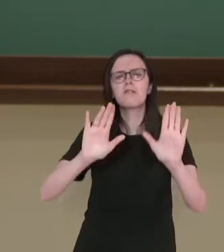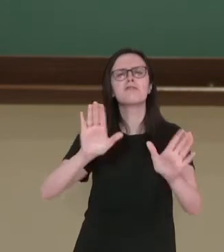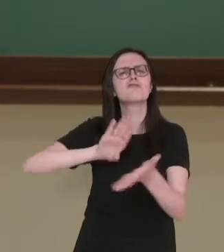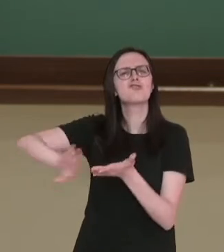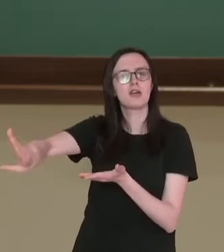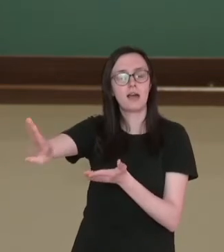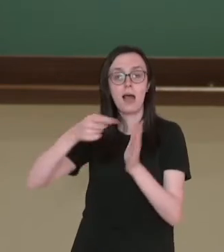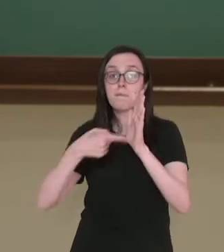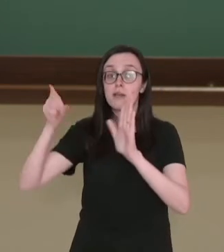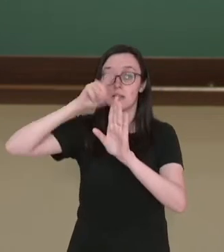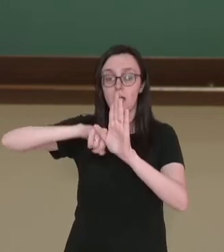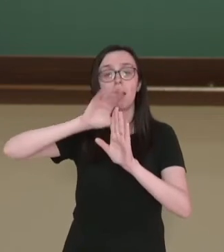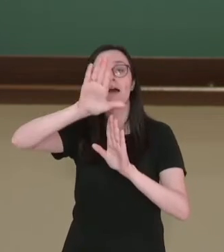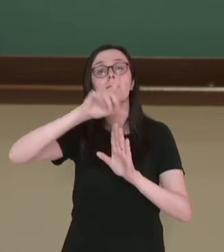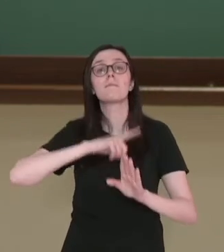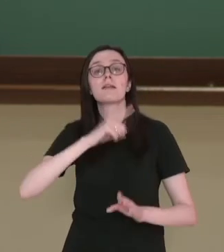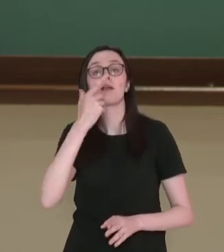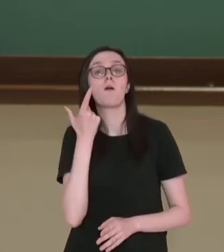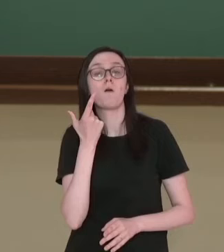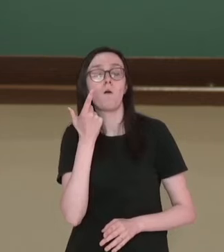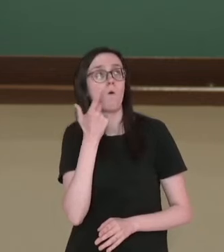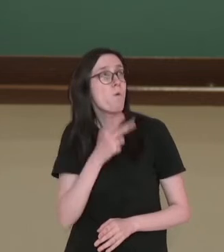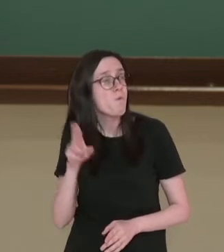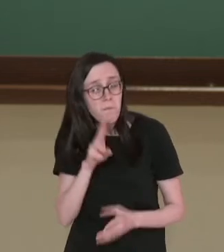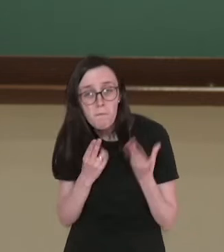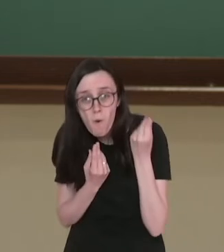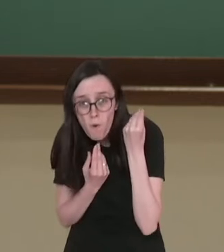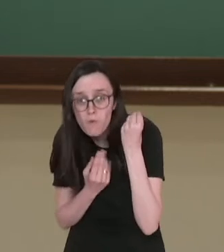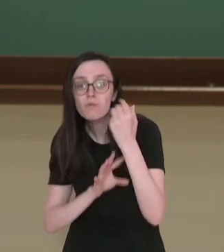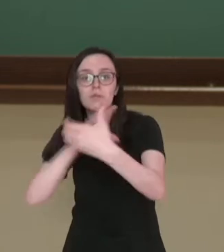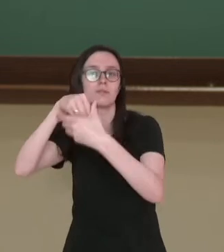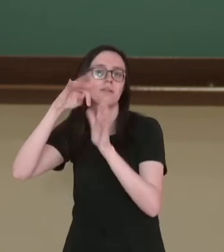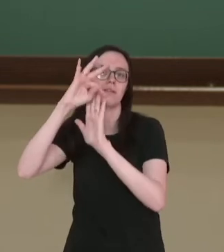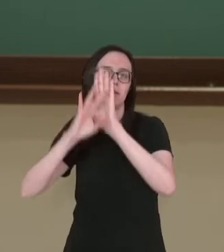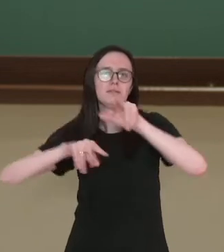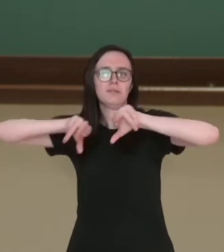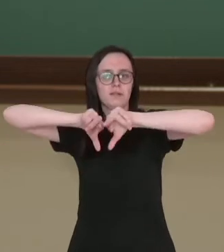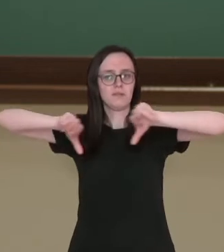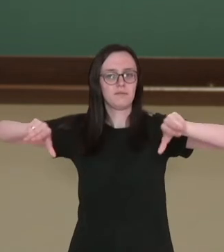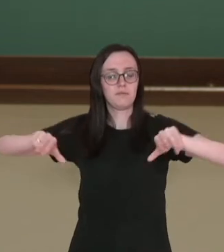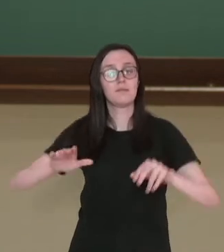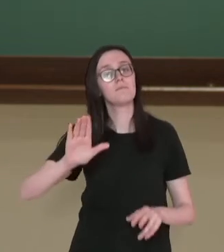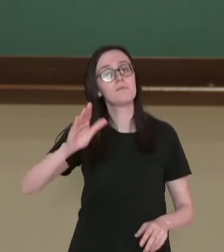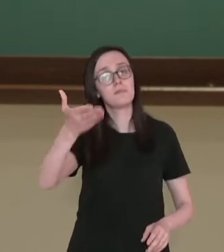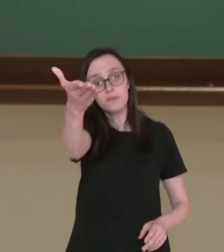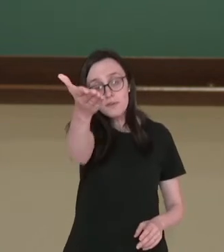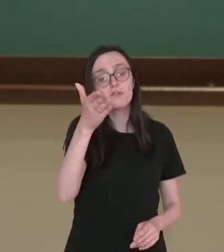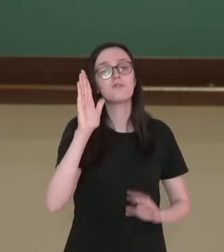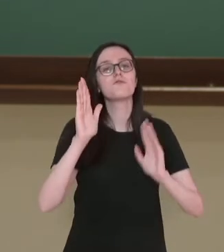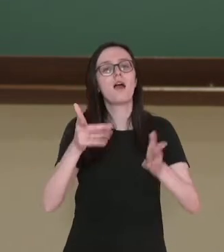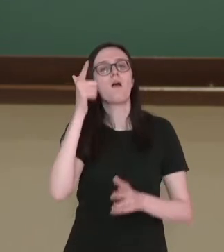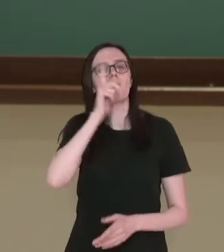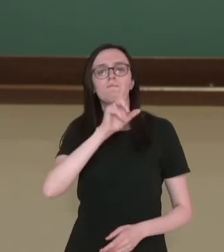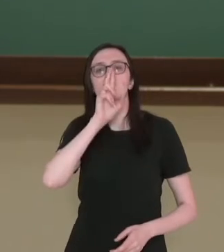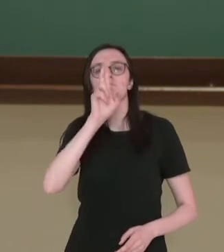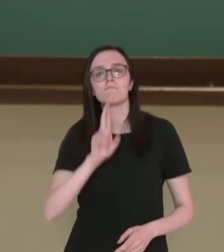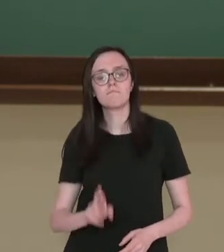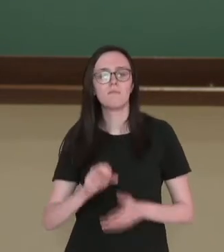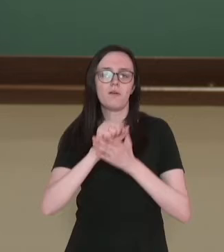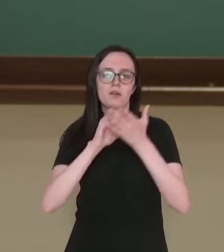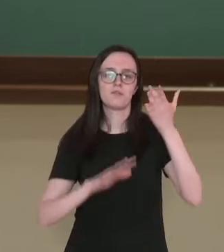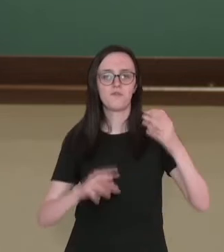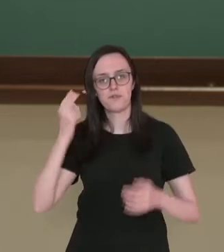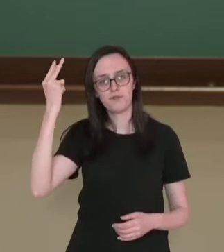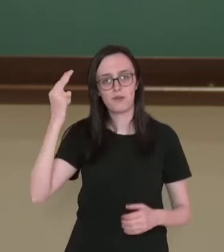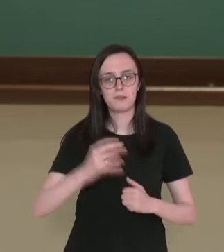linguagem muito usada no texto poético. Com estes subsídios todos, você já consegue resolver a atividade